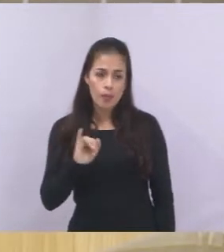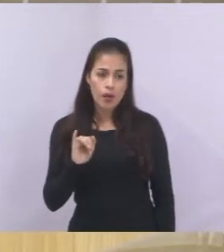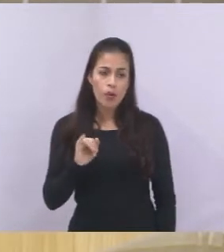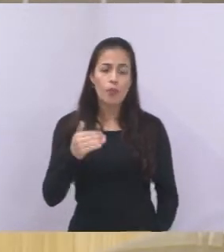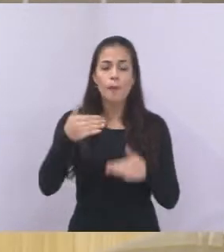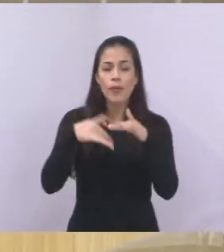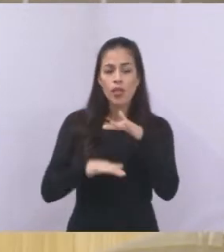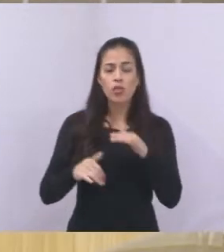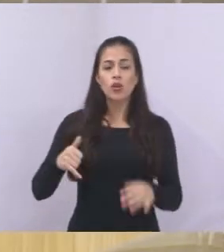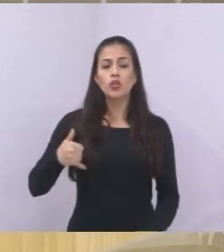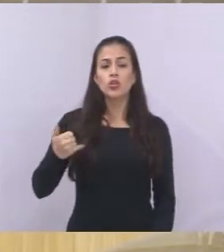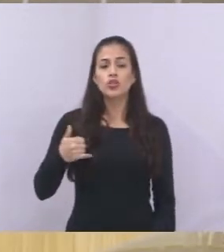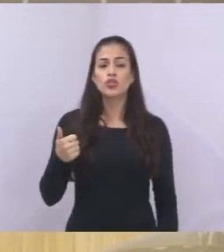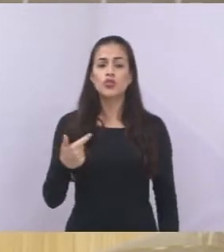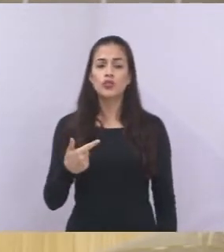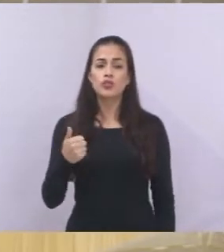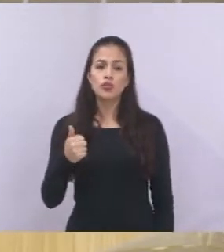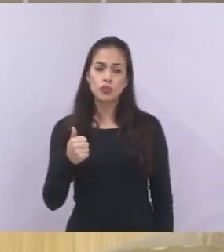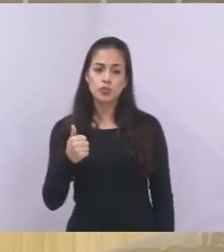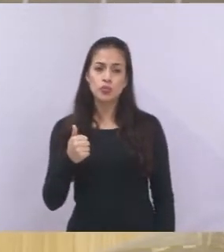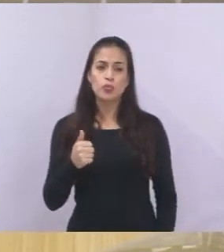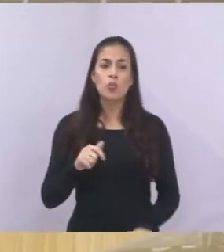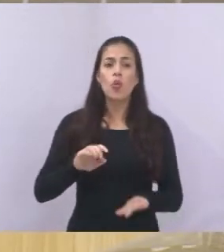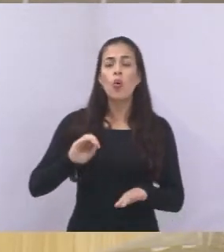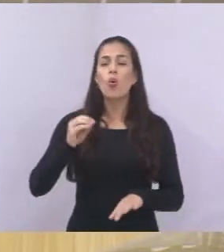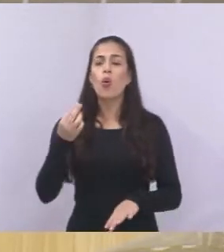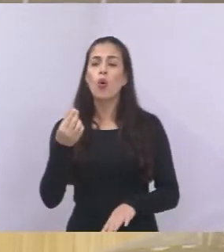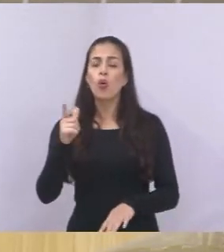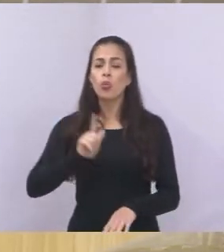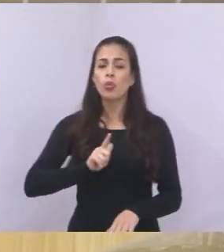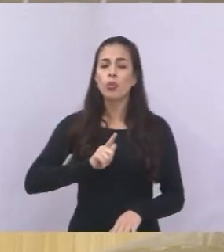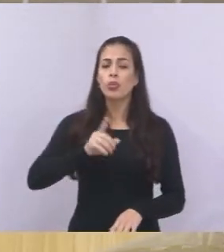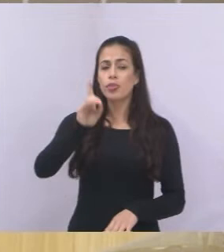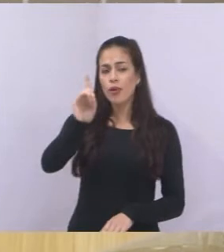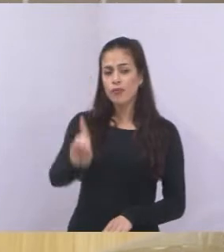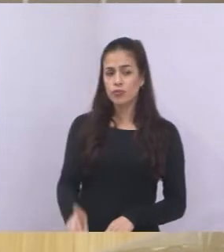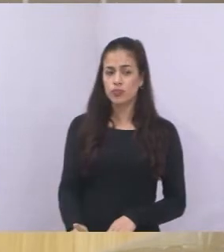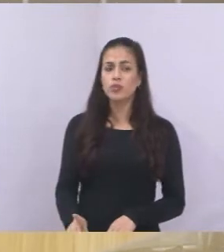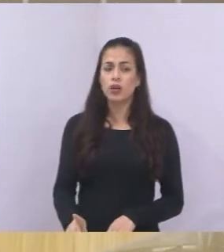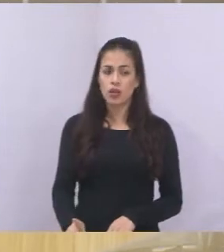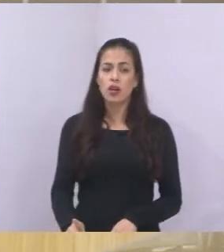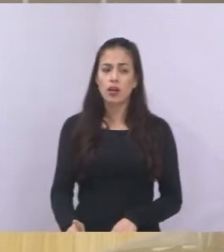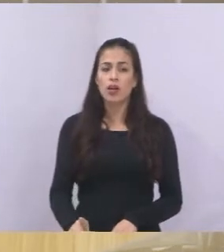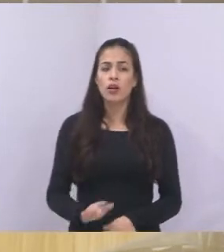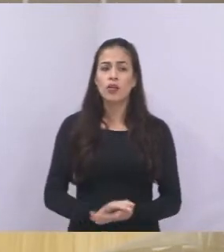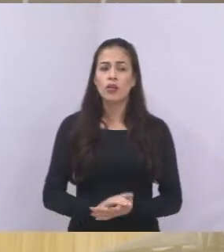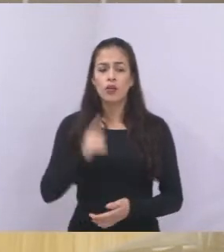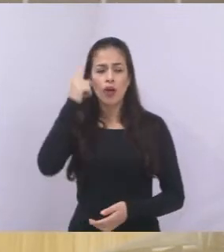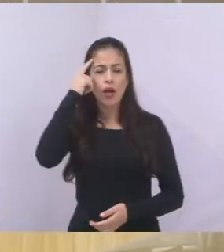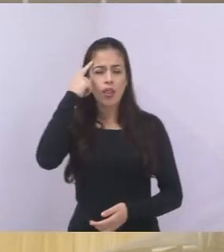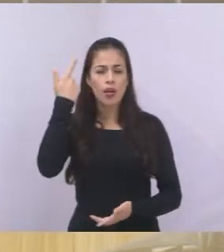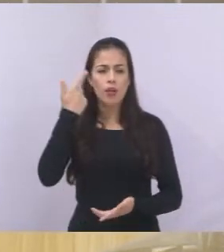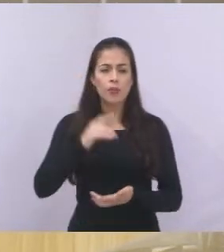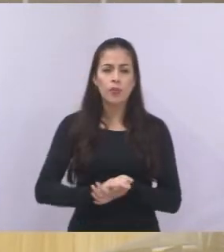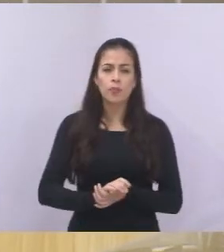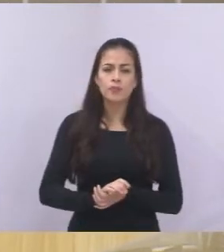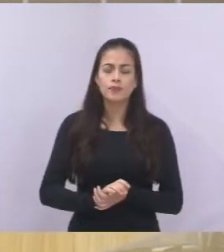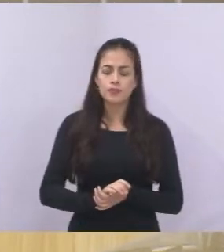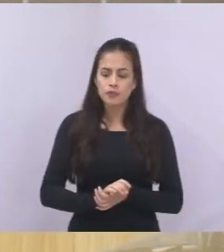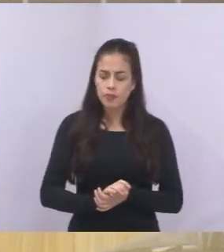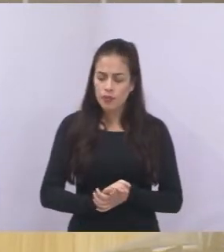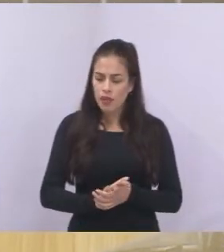que tenha deficiência intelectual ou mental ou deficiência grave. K. Altera o inciso